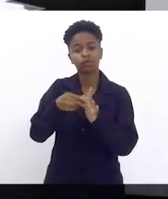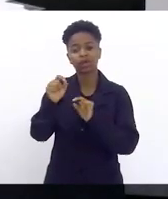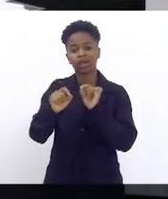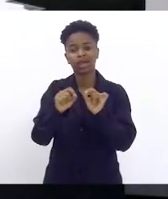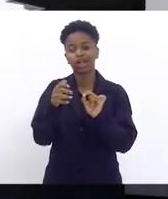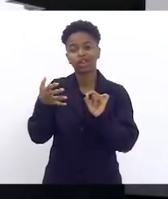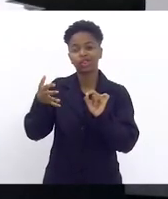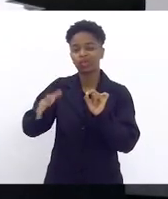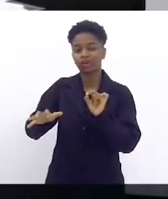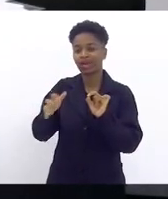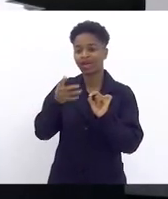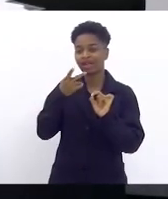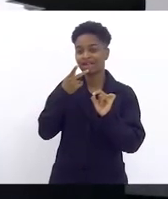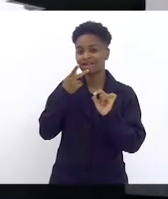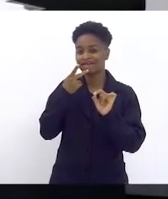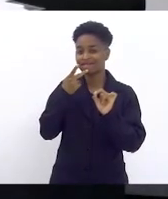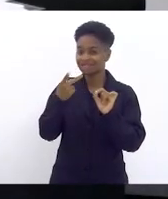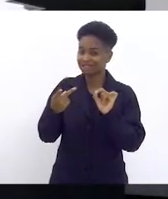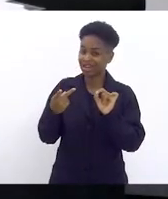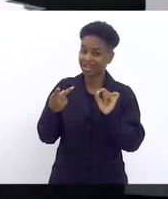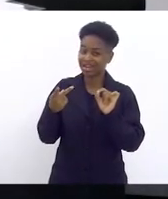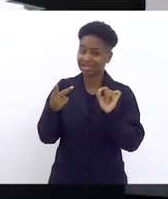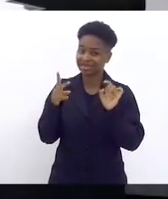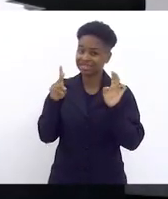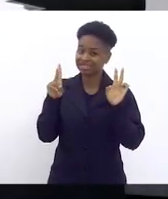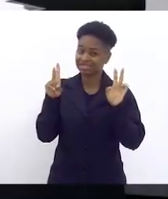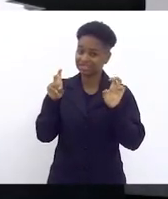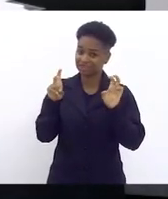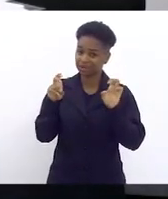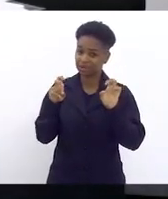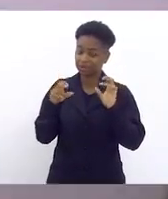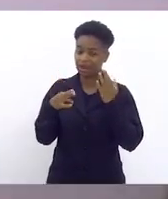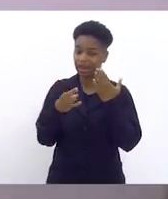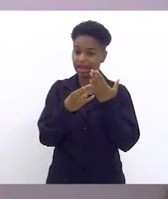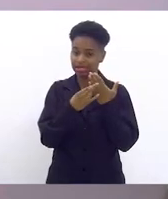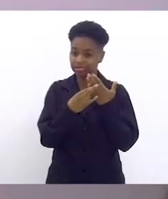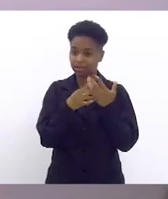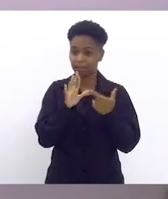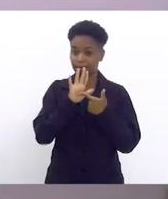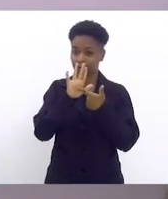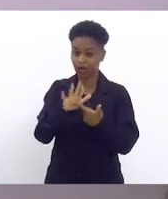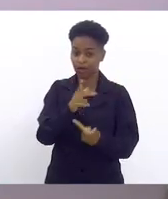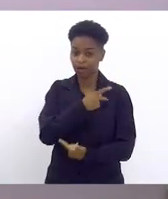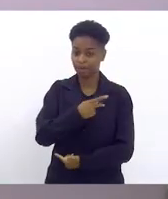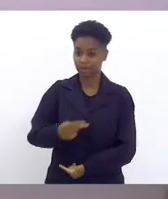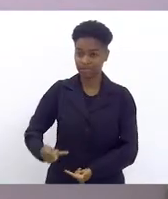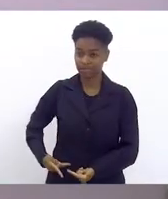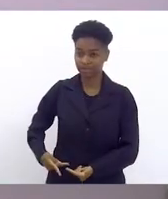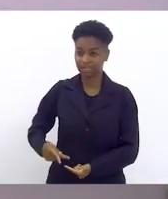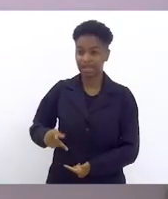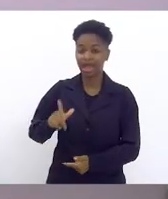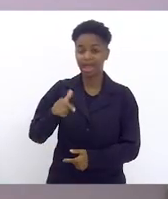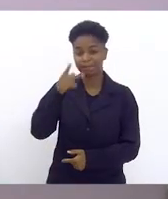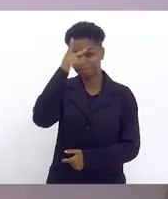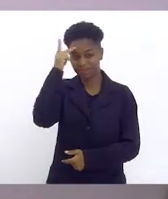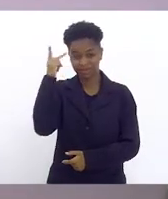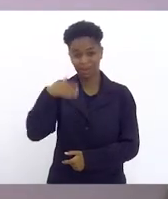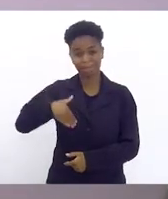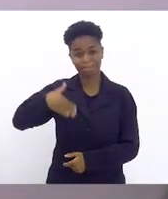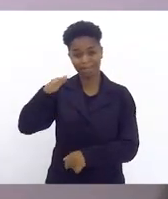não quer fazer referência referência ao regimento interno que diz que a presidência será do mais idoso